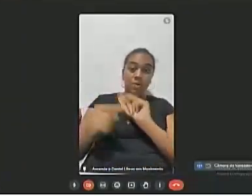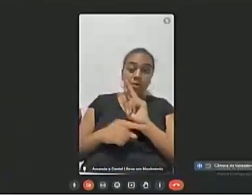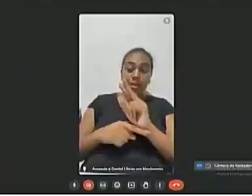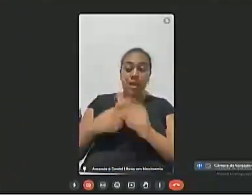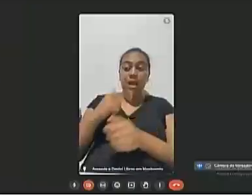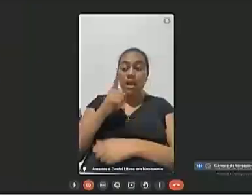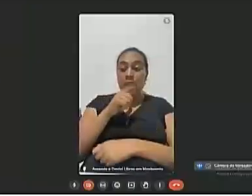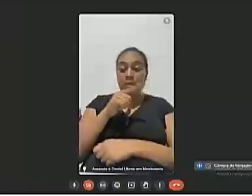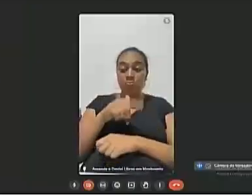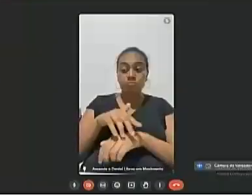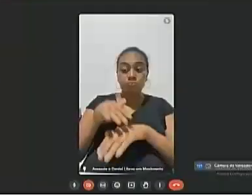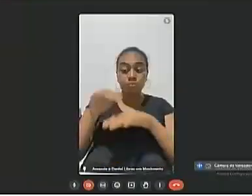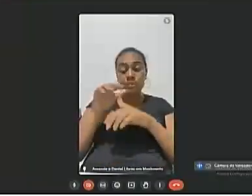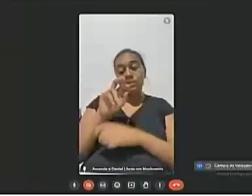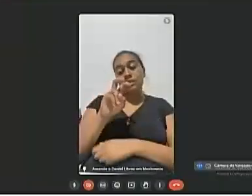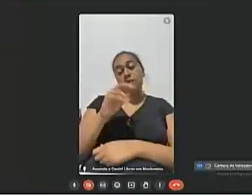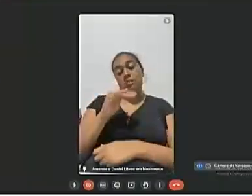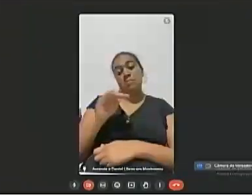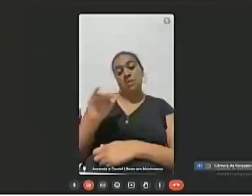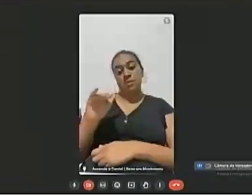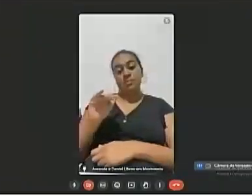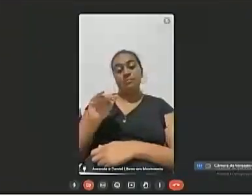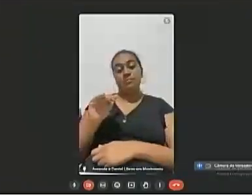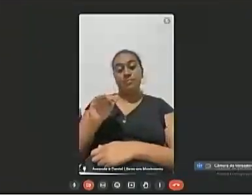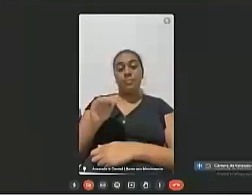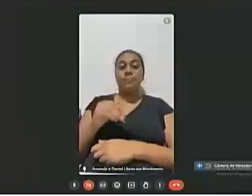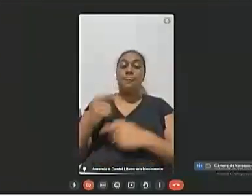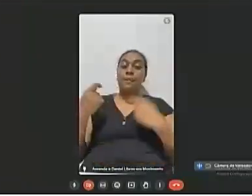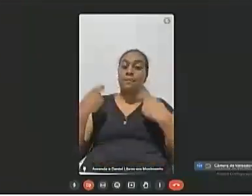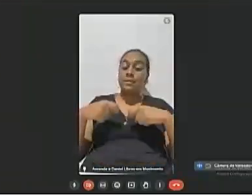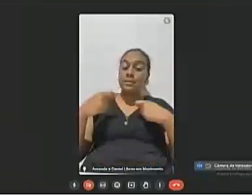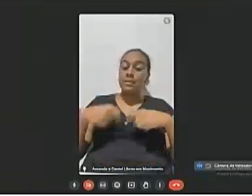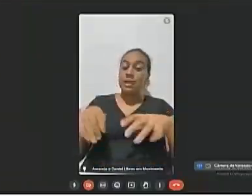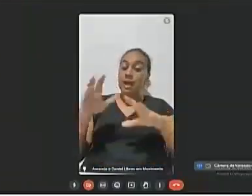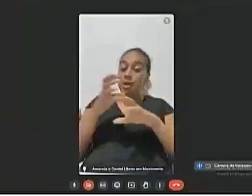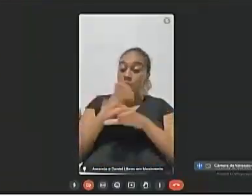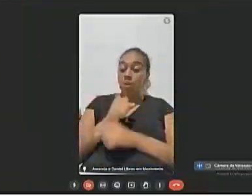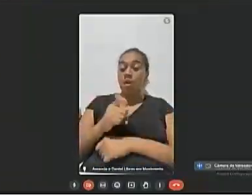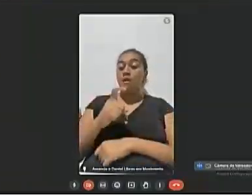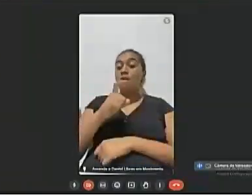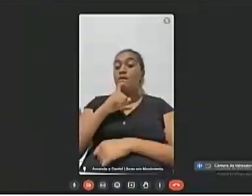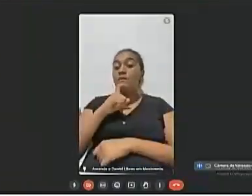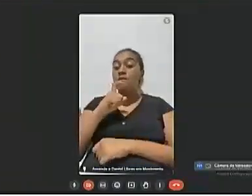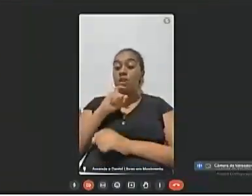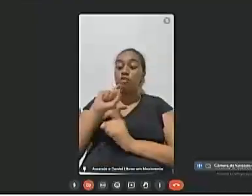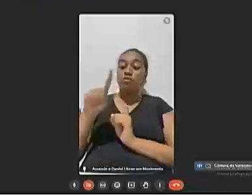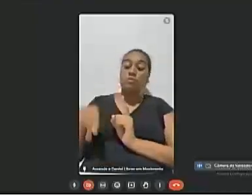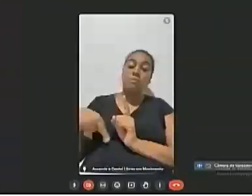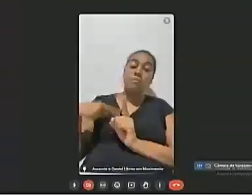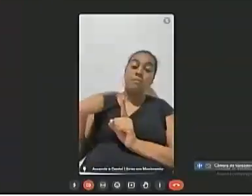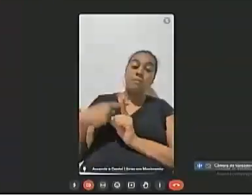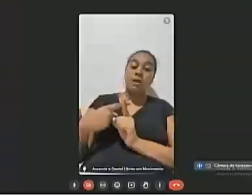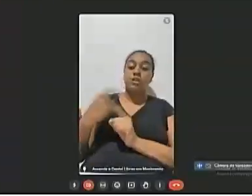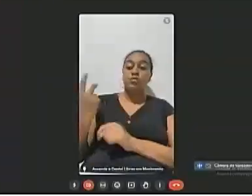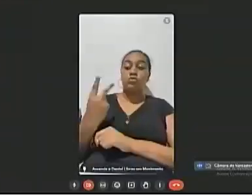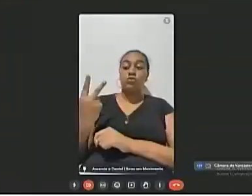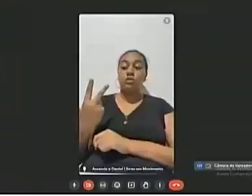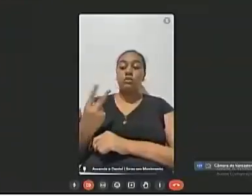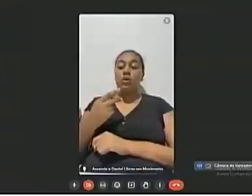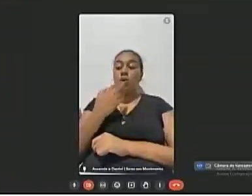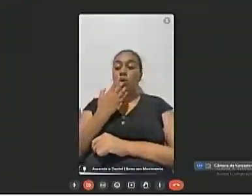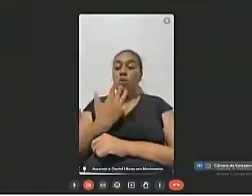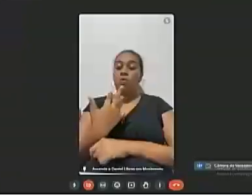acima da cota 5,5 União da Vitória, nós teríamos que calcular o verde e mais os 2 volumes cor-de-rosa